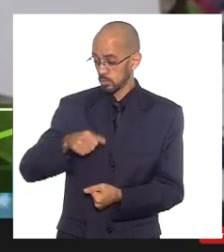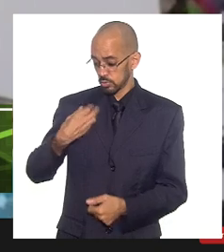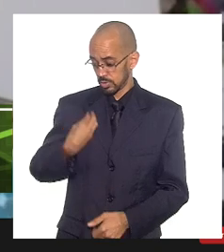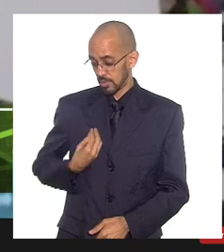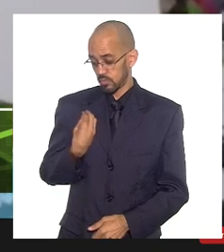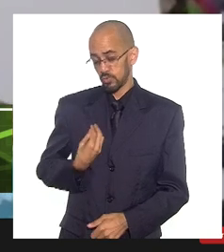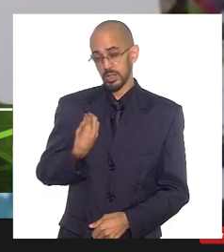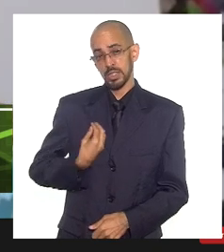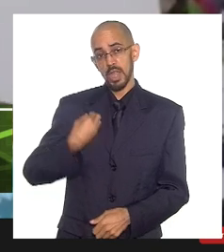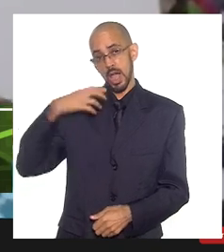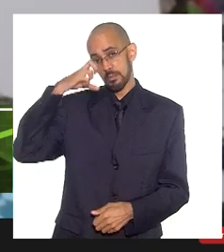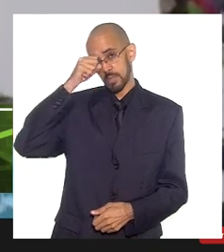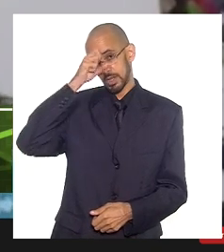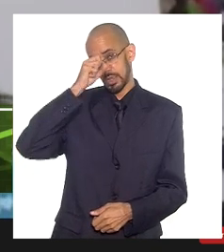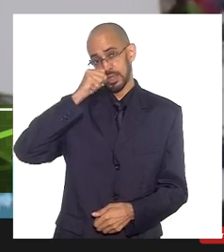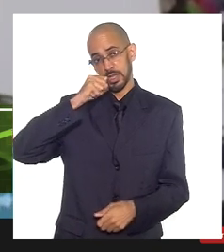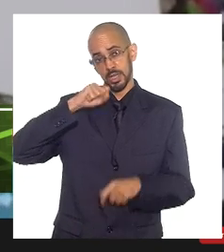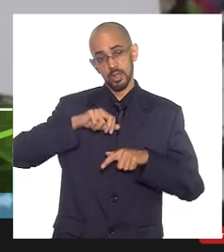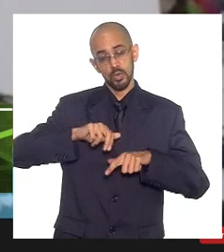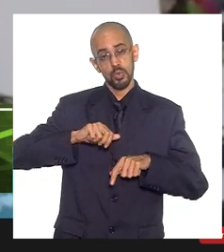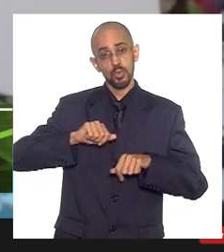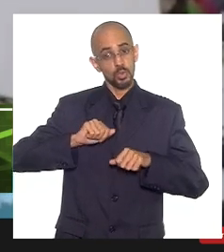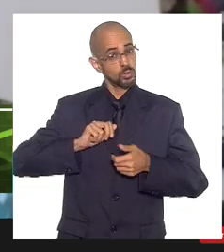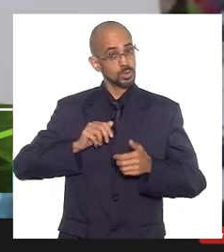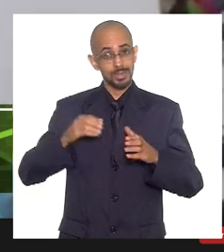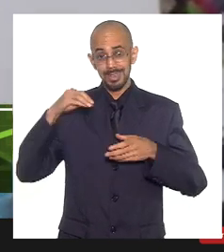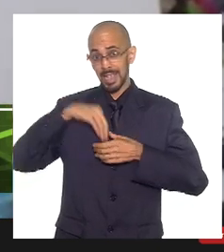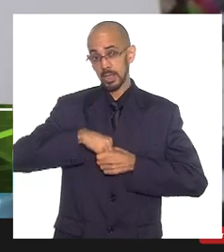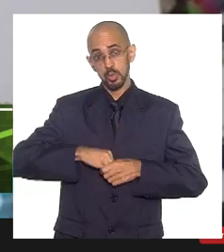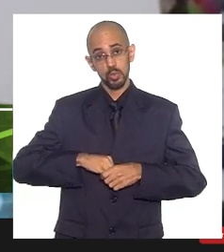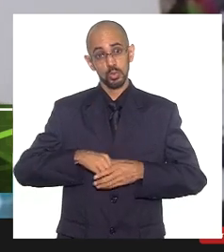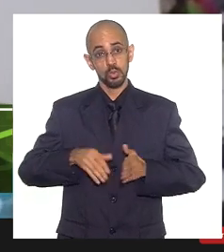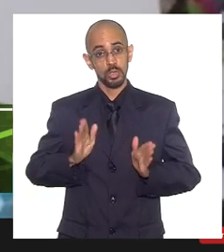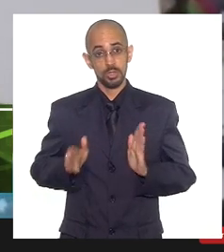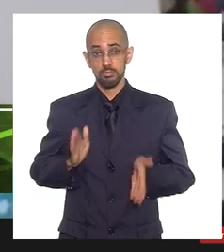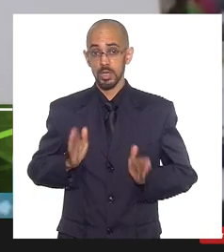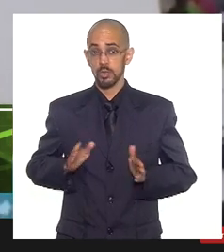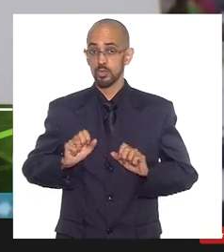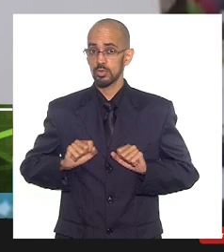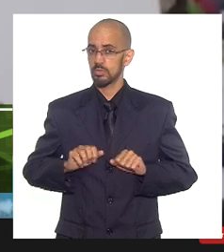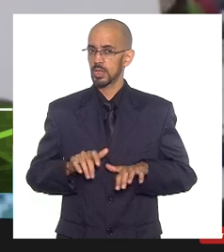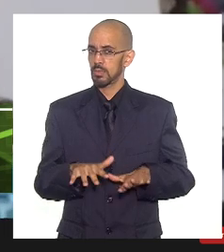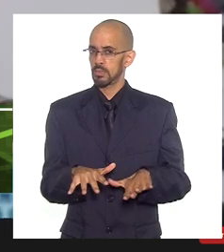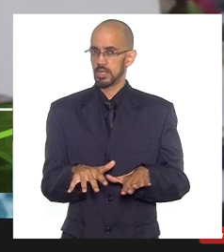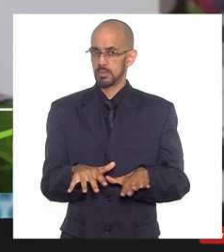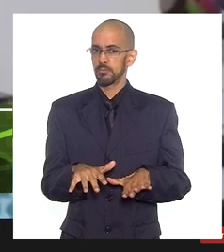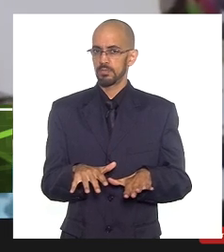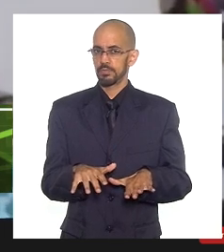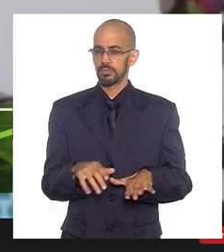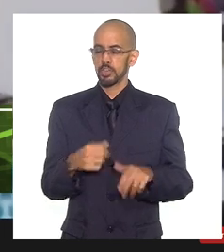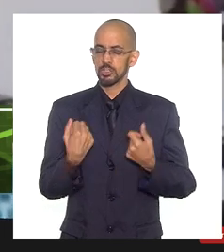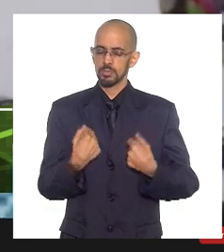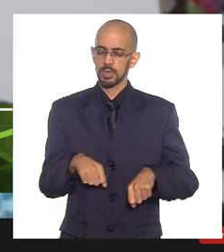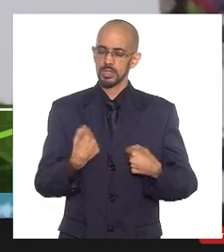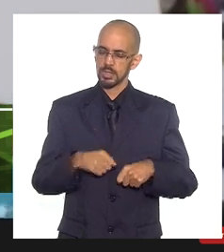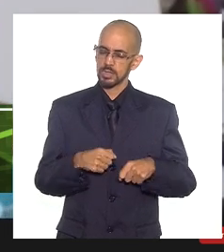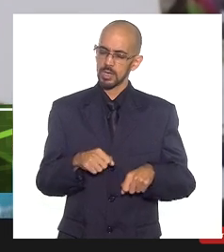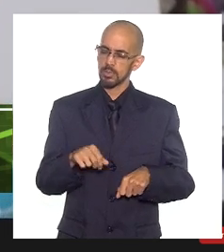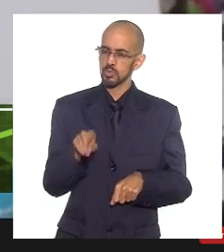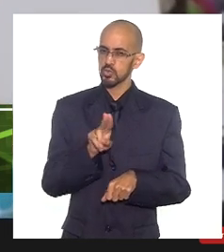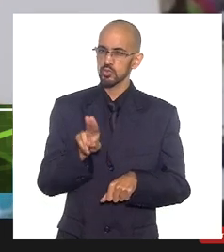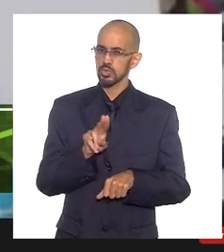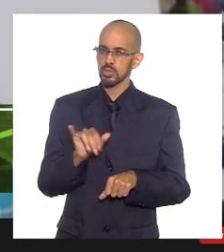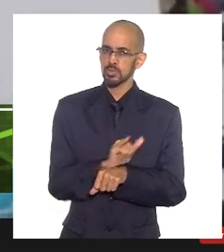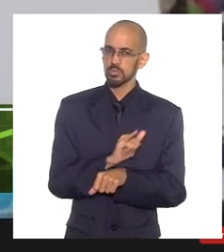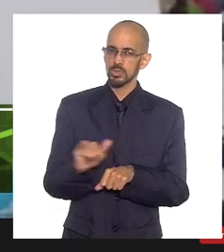com a pandemia em função da pandemia e precisamos muito usar e mapear isso